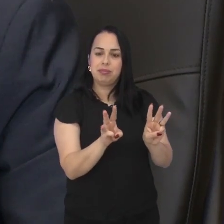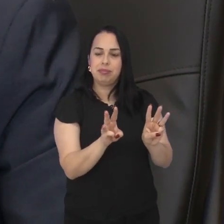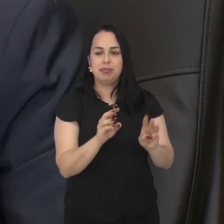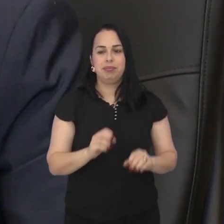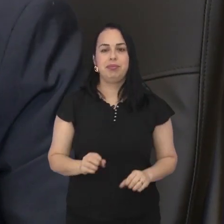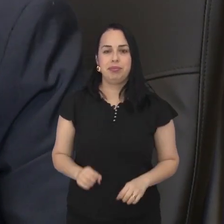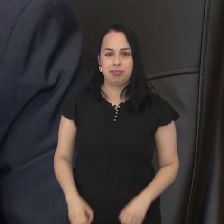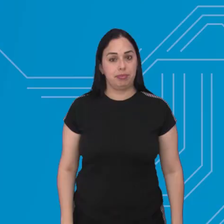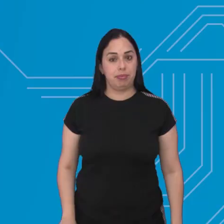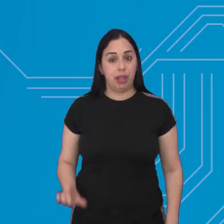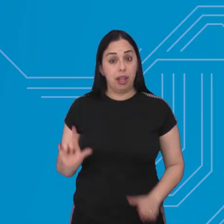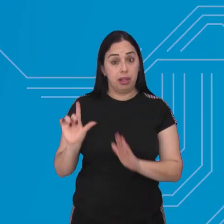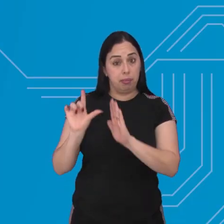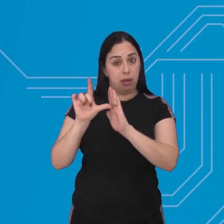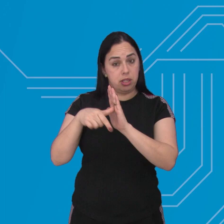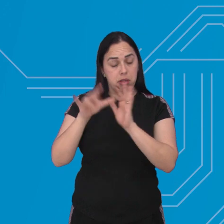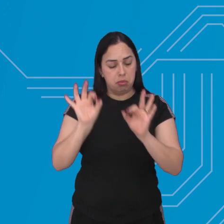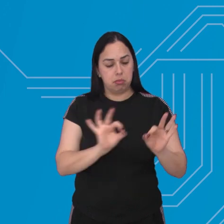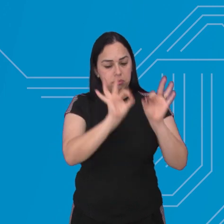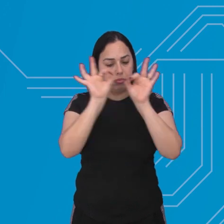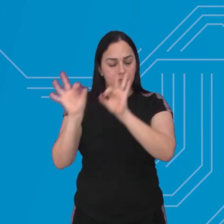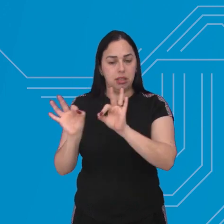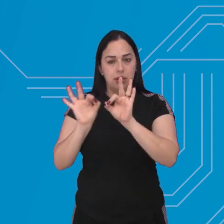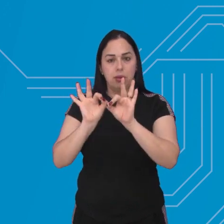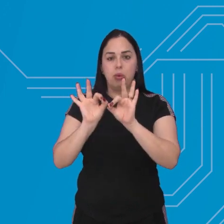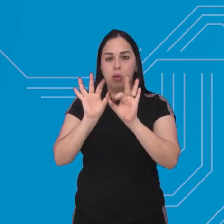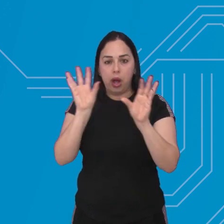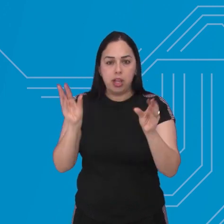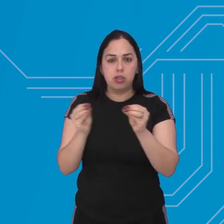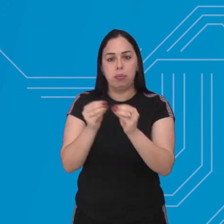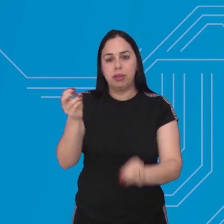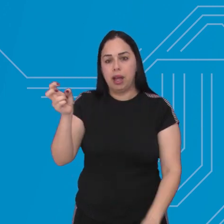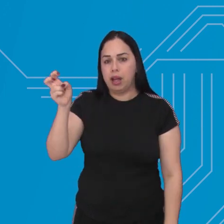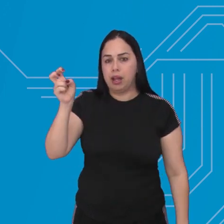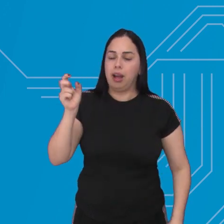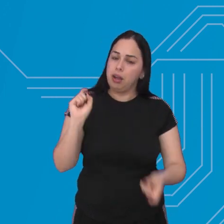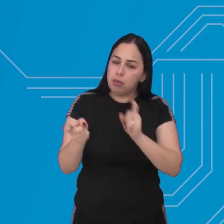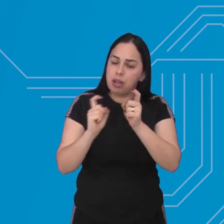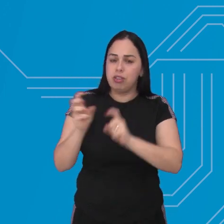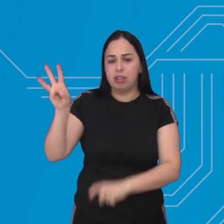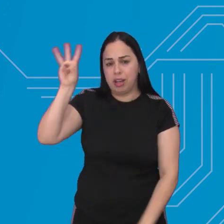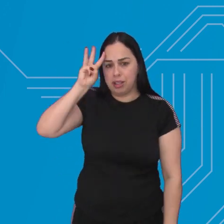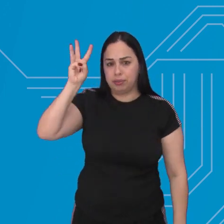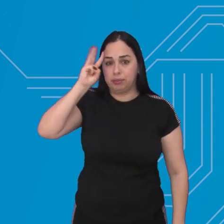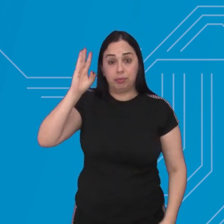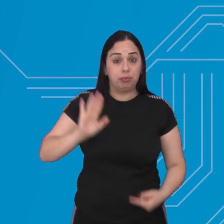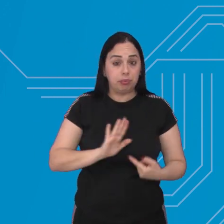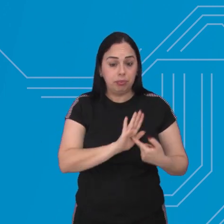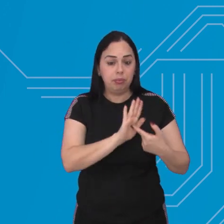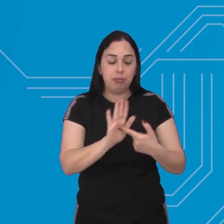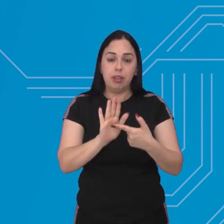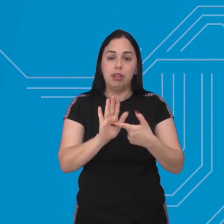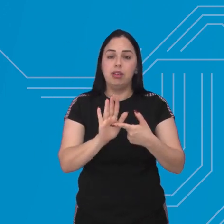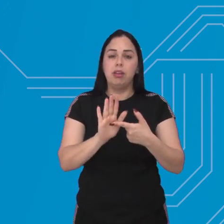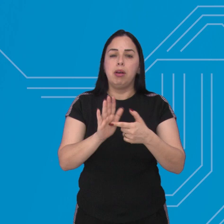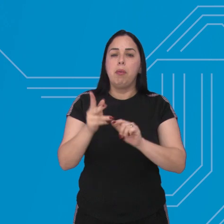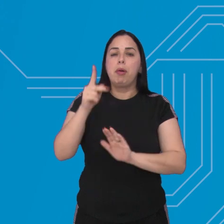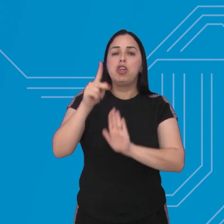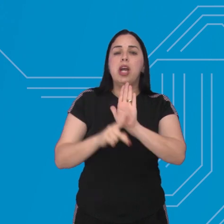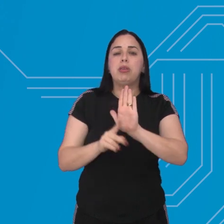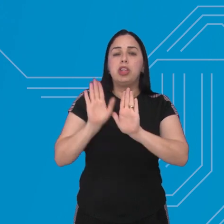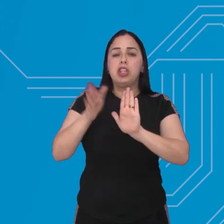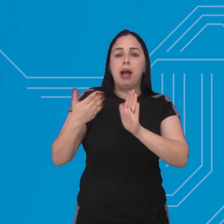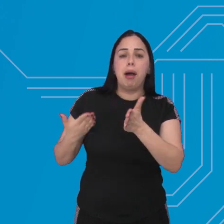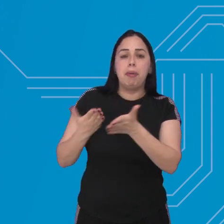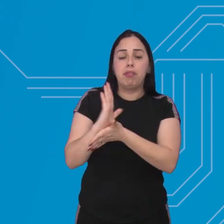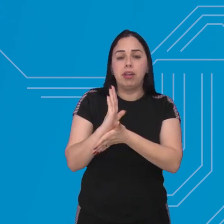reivindicação online. E no próximo bloco você acompanha o resumo da sessão da terça-feira. Também vamos te mostrar como vão funcionar os